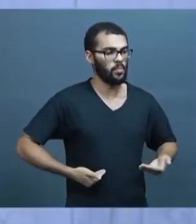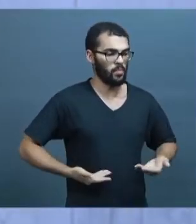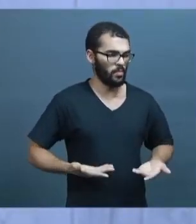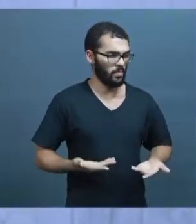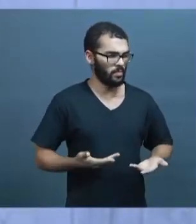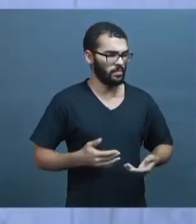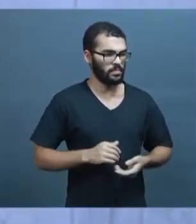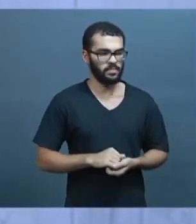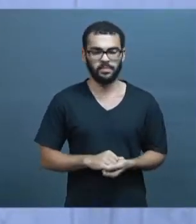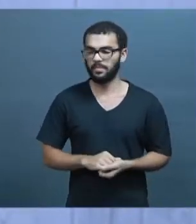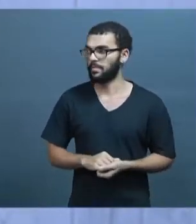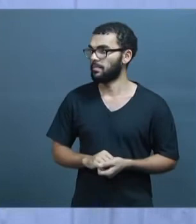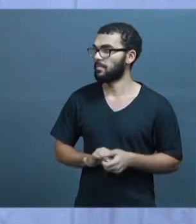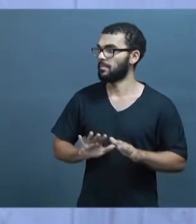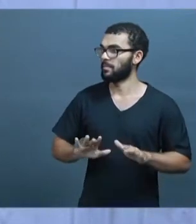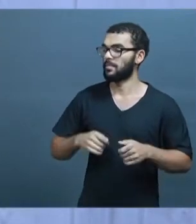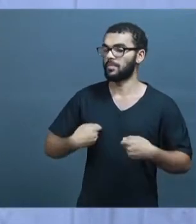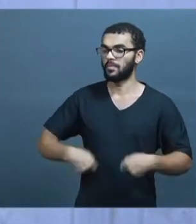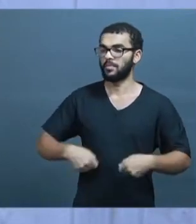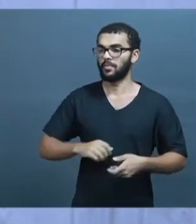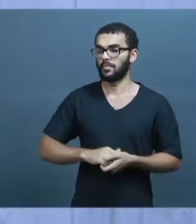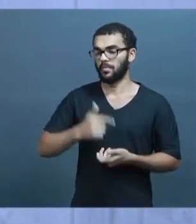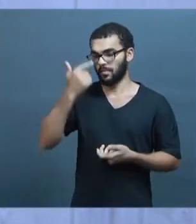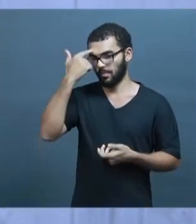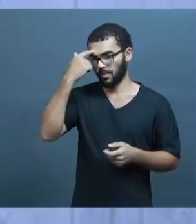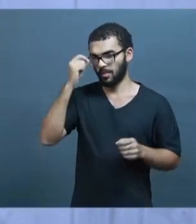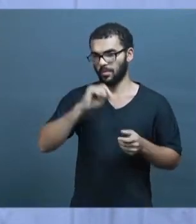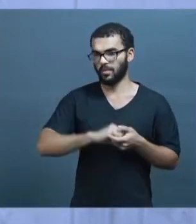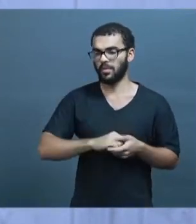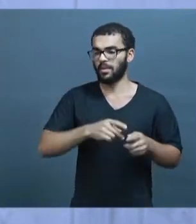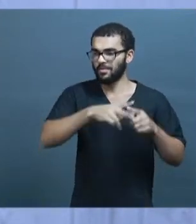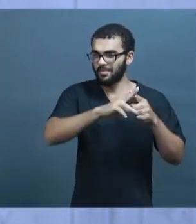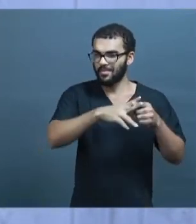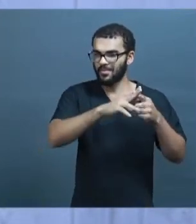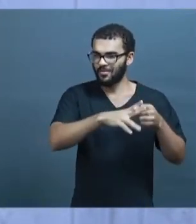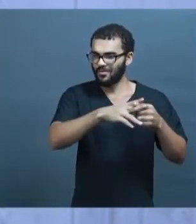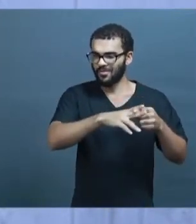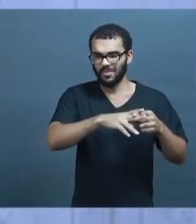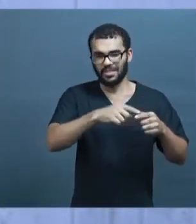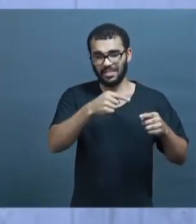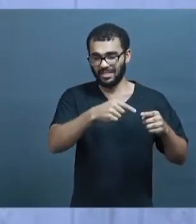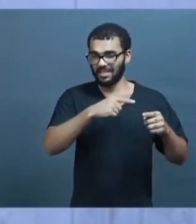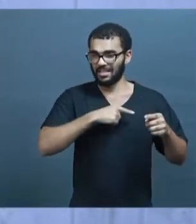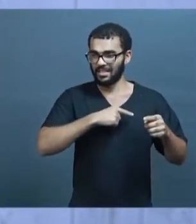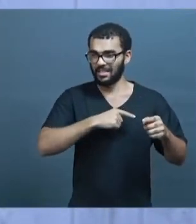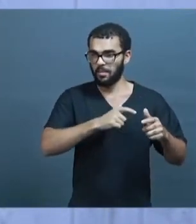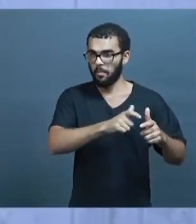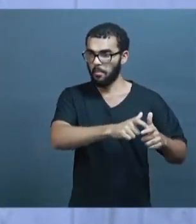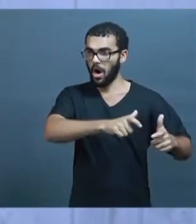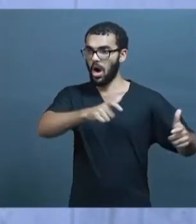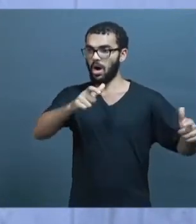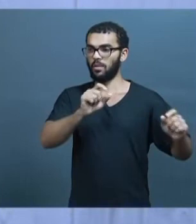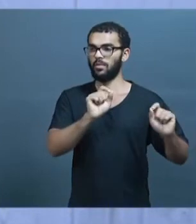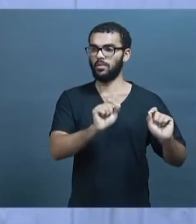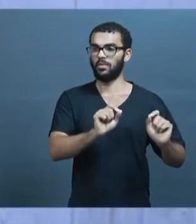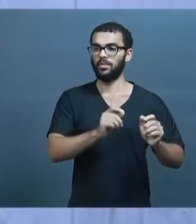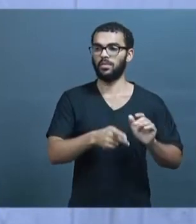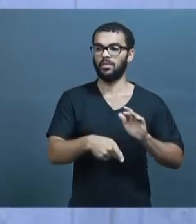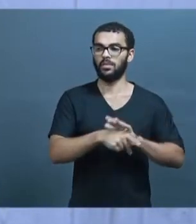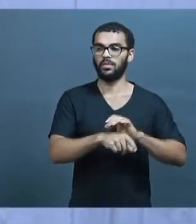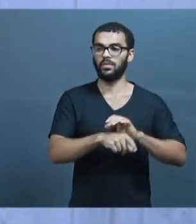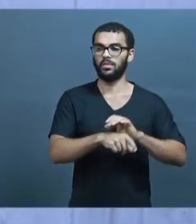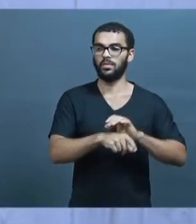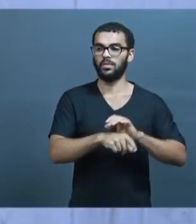a gente tem que esclarecer é que, na verdade, a grande modificação, não que esse outro contingente de pessoas não sofrerá, é o contingente